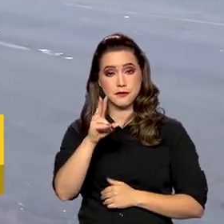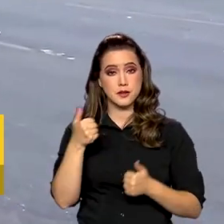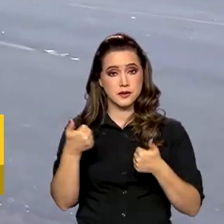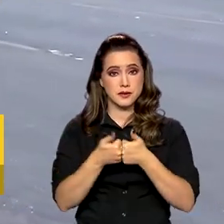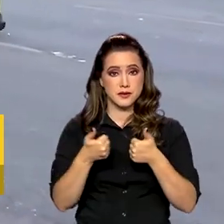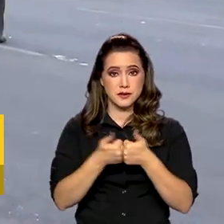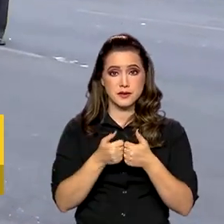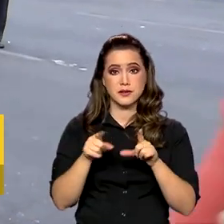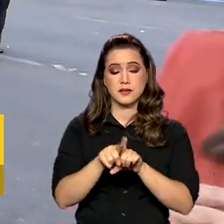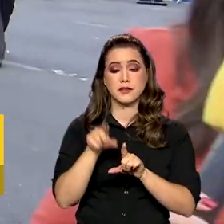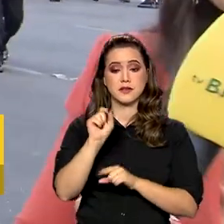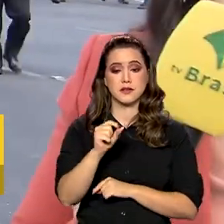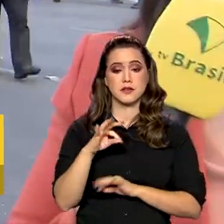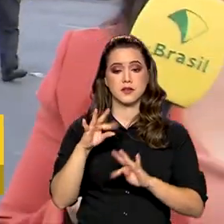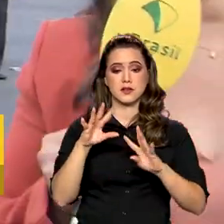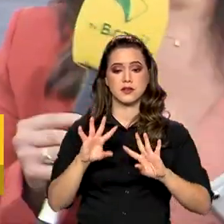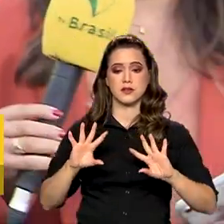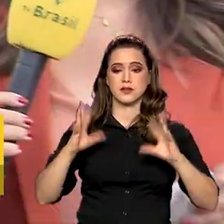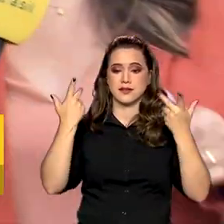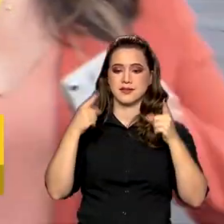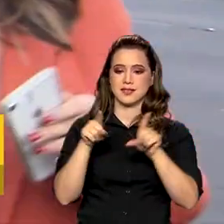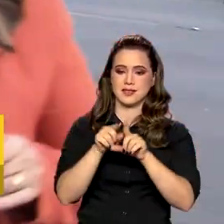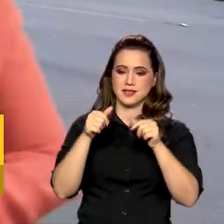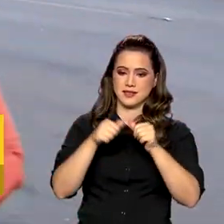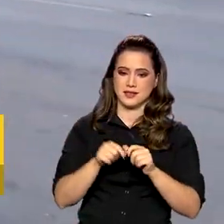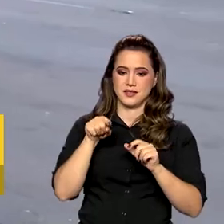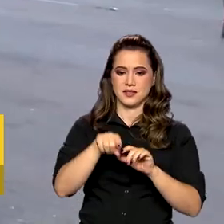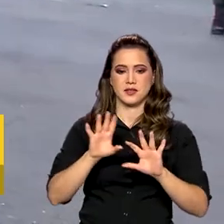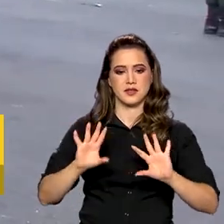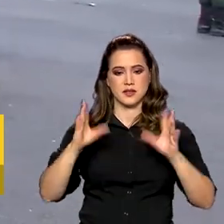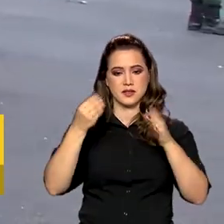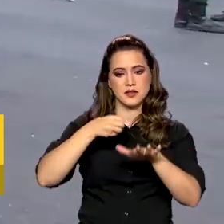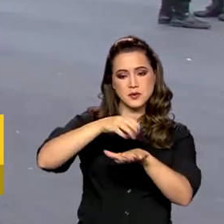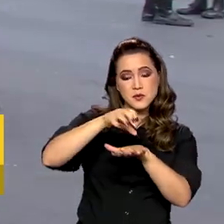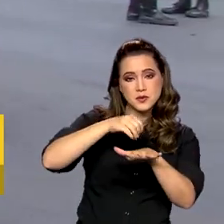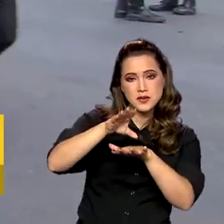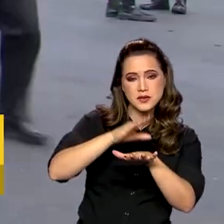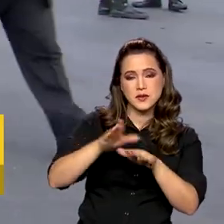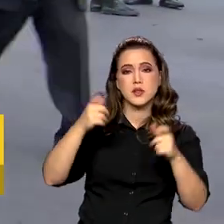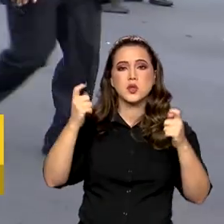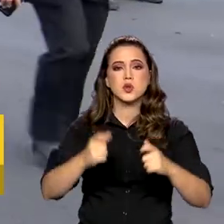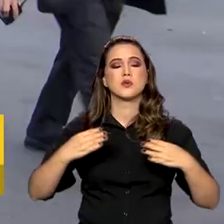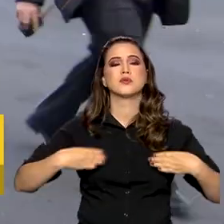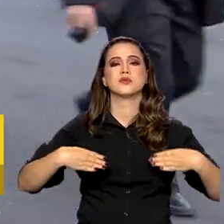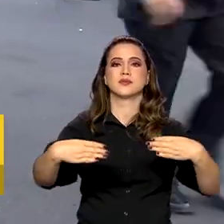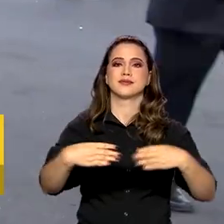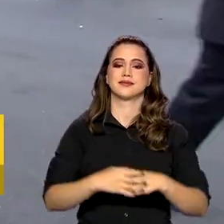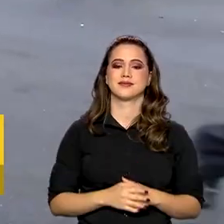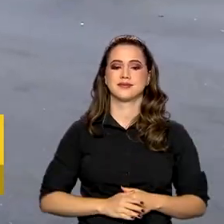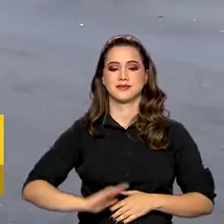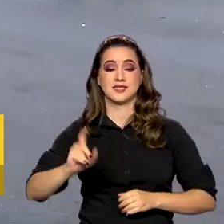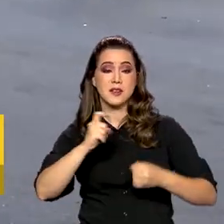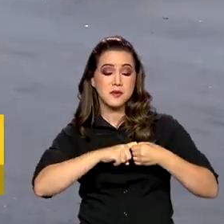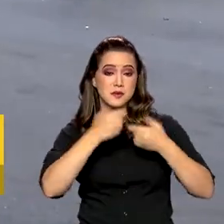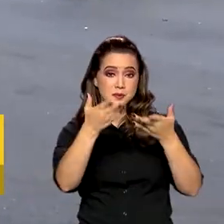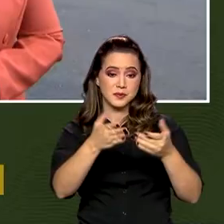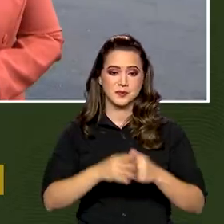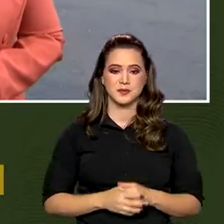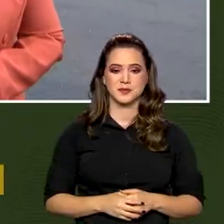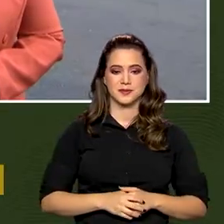totalmente essa festa. Em todo momento eu vou estar por aqui para trazer informações para vocês direto da Esplanada dos Ministérios. Voltamos com